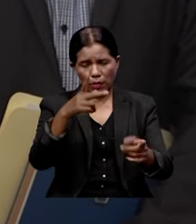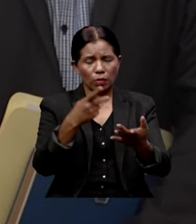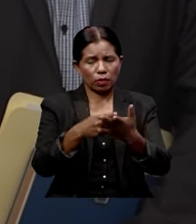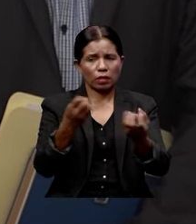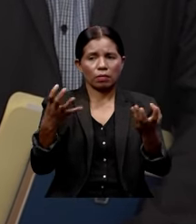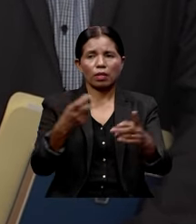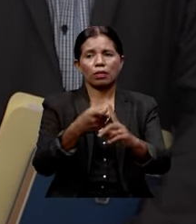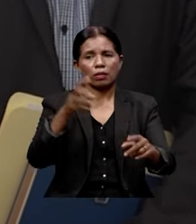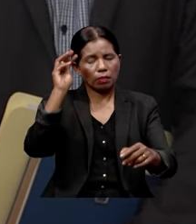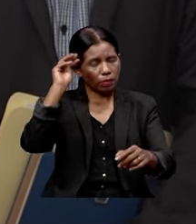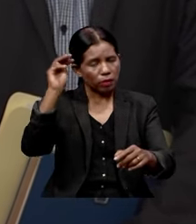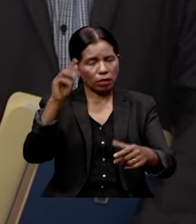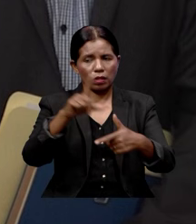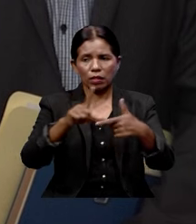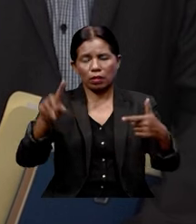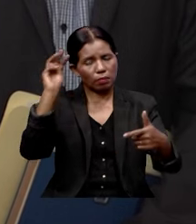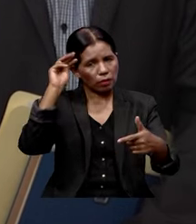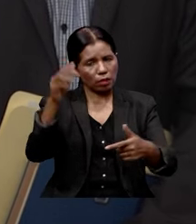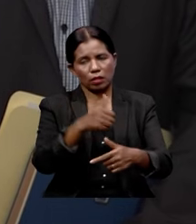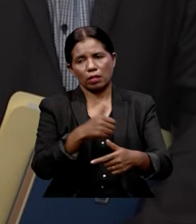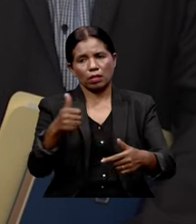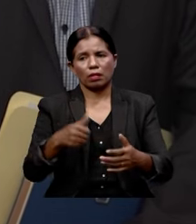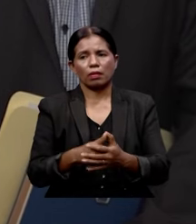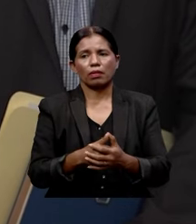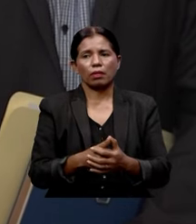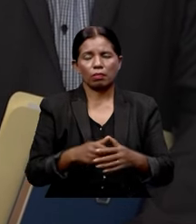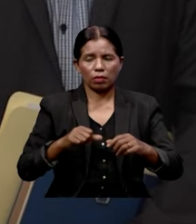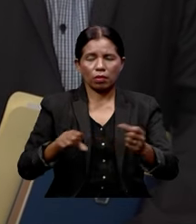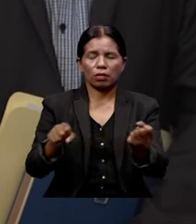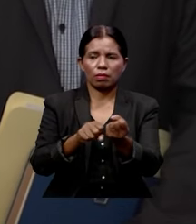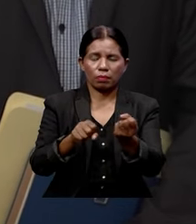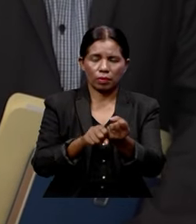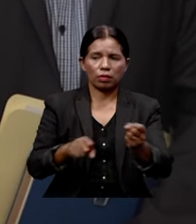os ministérios, linhas ministeriais, então contribuímos